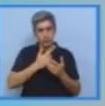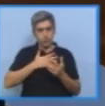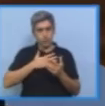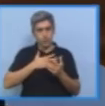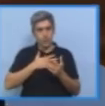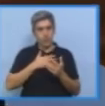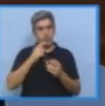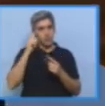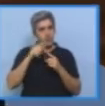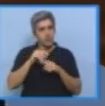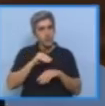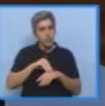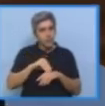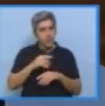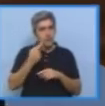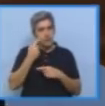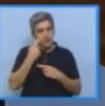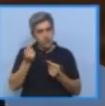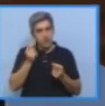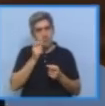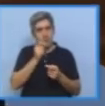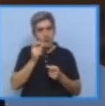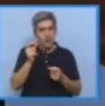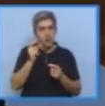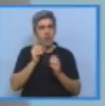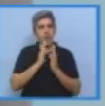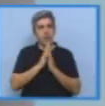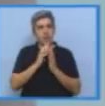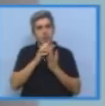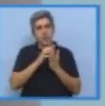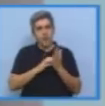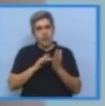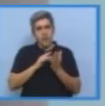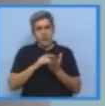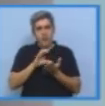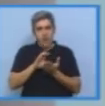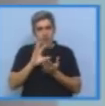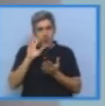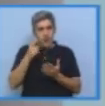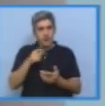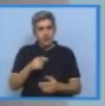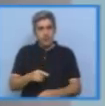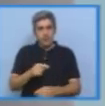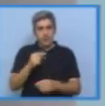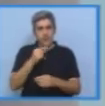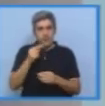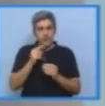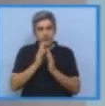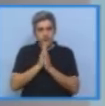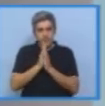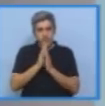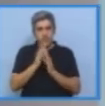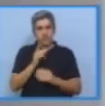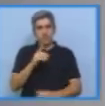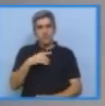para comentar, para apresentar a palavra de Deus, os textos da Bíblia. Isso acontece, pelo menos, nas celebrações, não é? E acredito